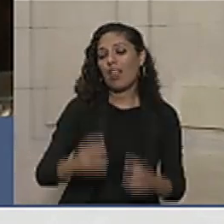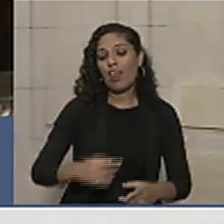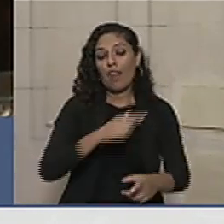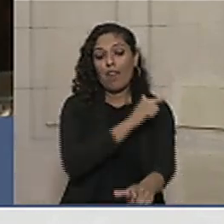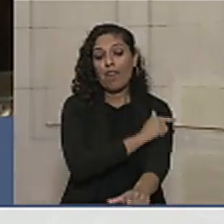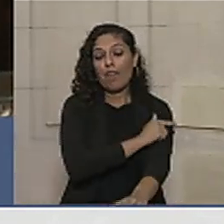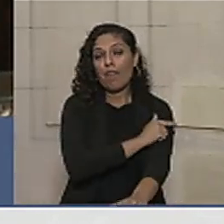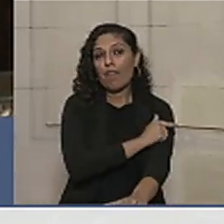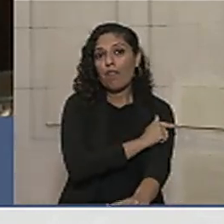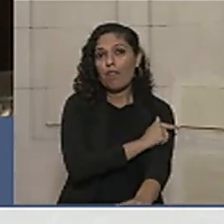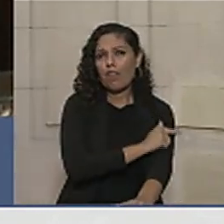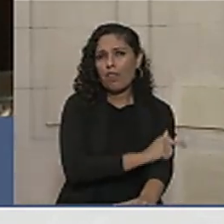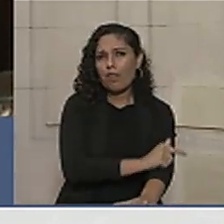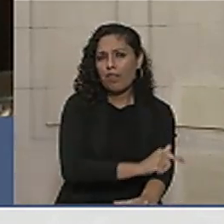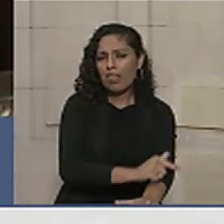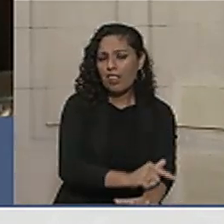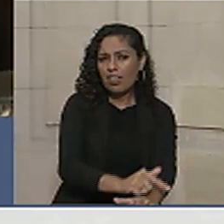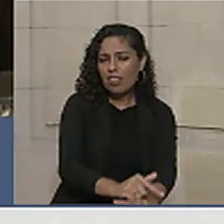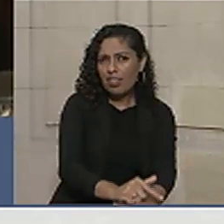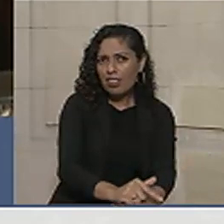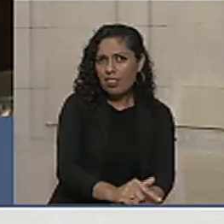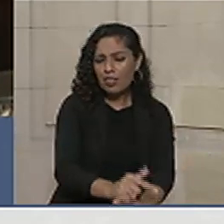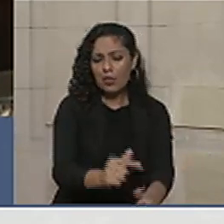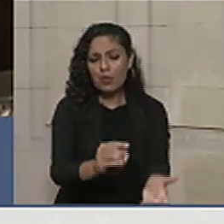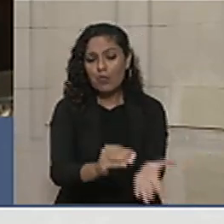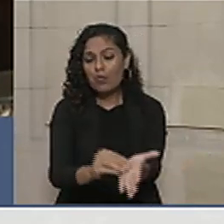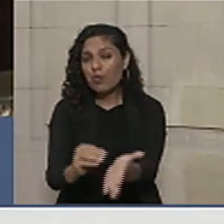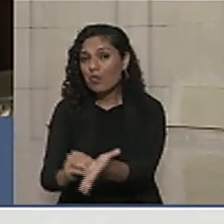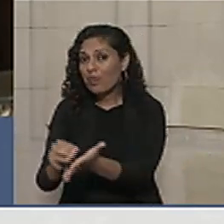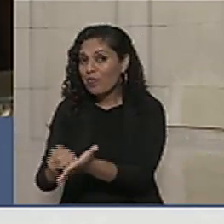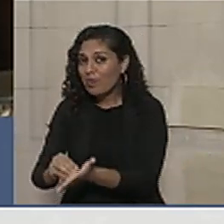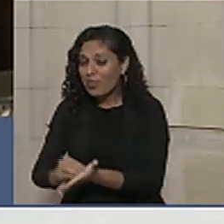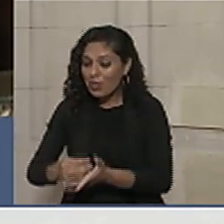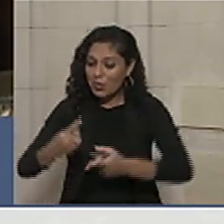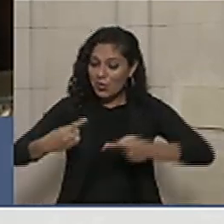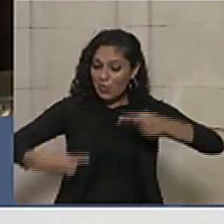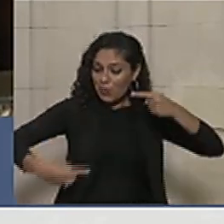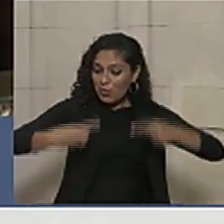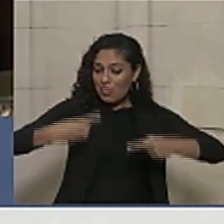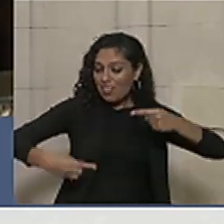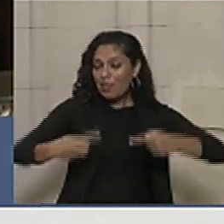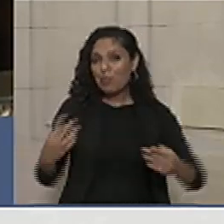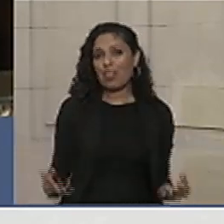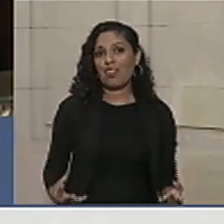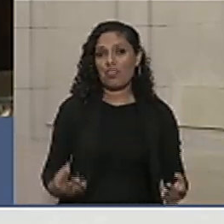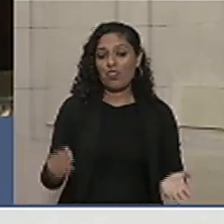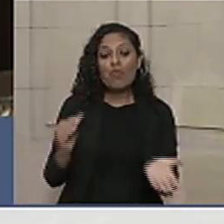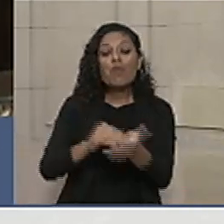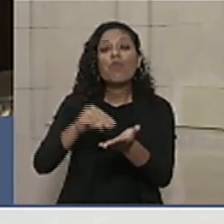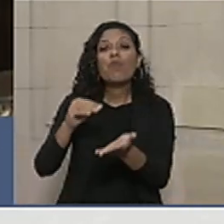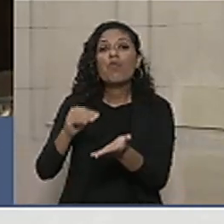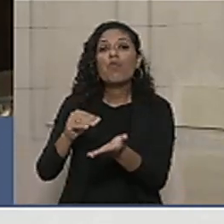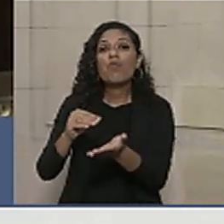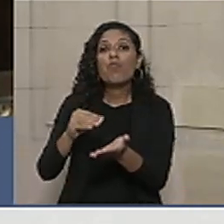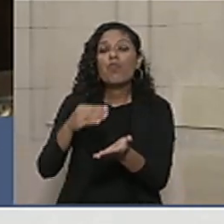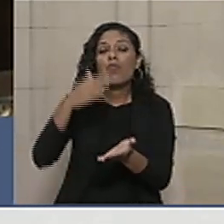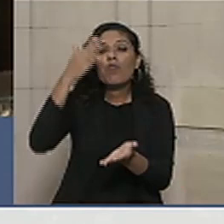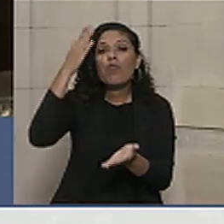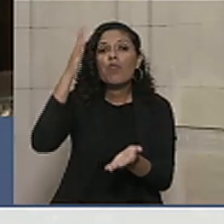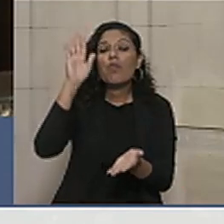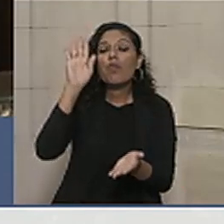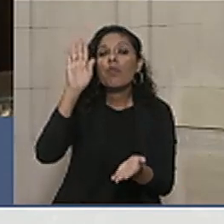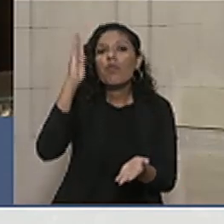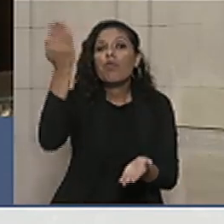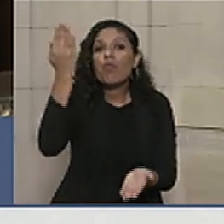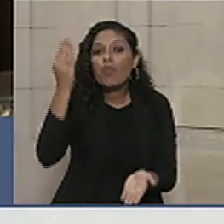polêmica. E as falsas polêmicas não têm nenhum conteúdo. Gera mídia, mas não